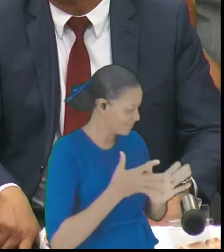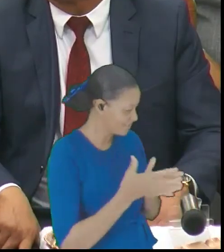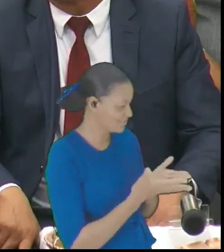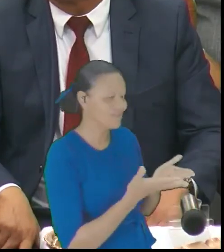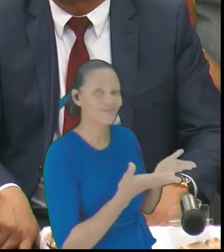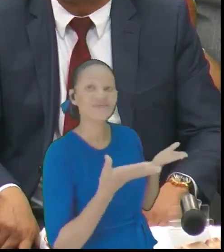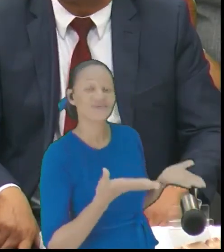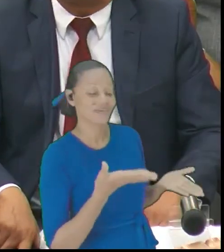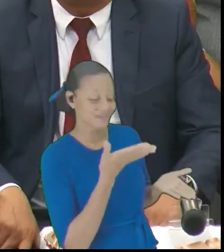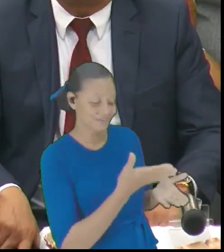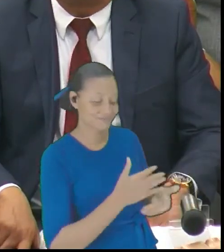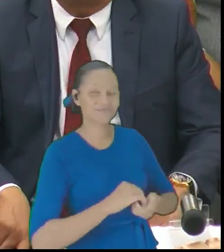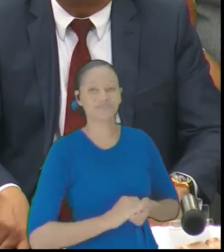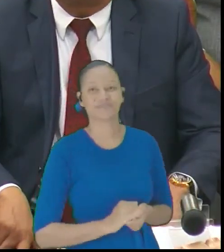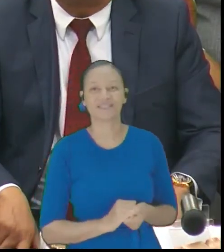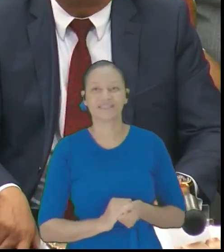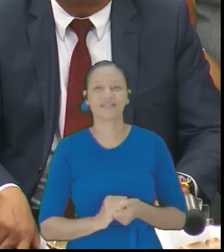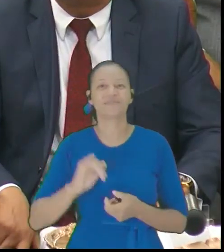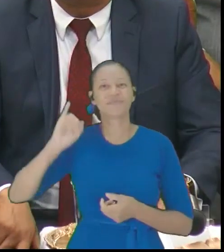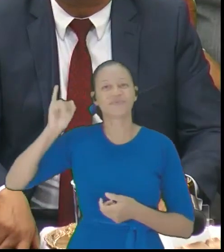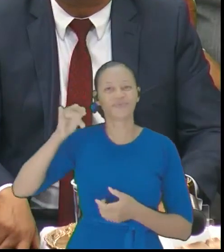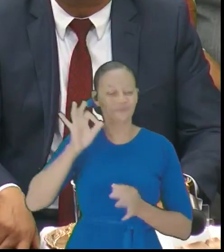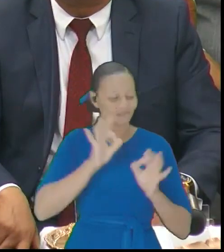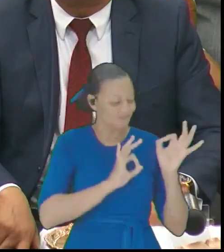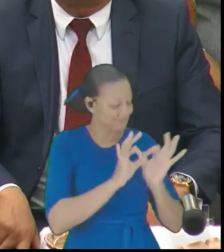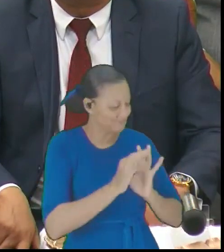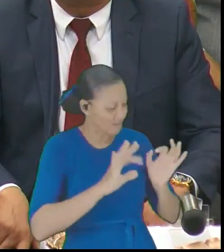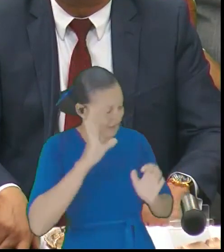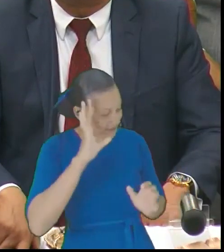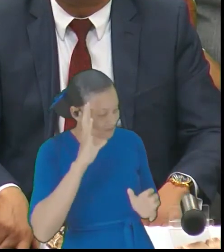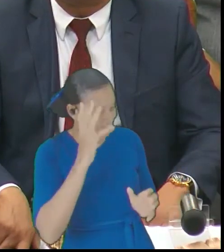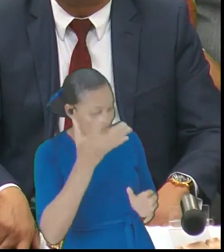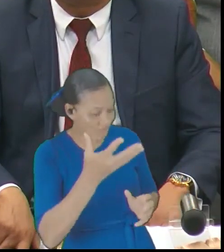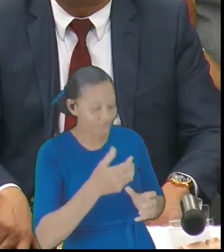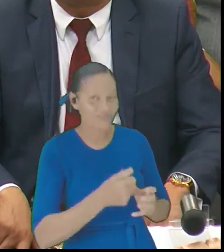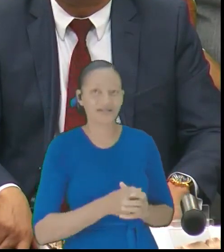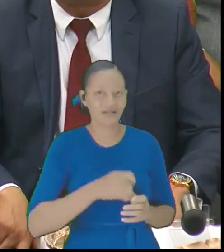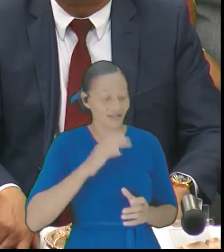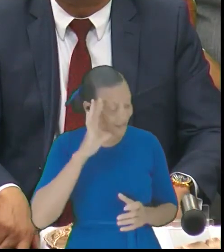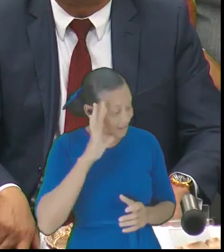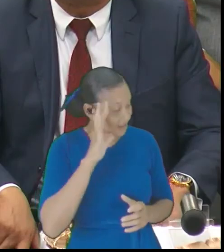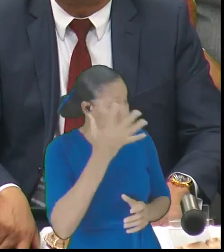Daqui a pouco Jeová mexe lá em cima e resolve